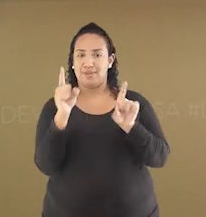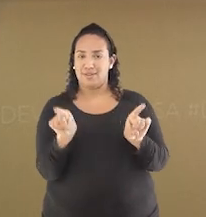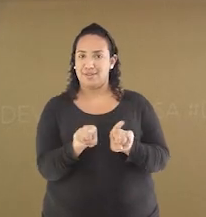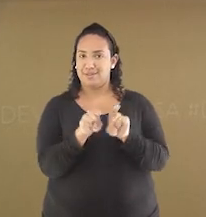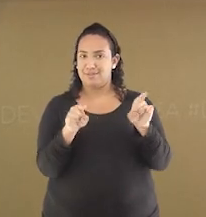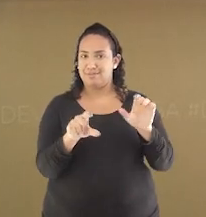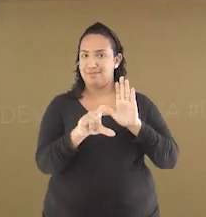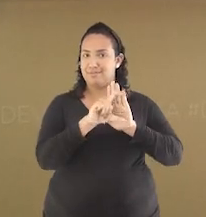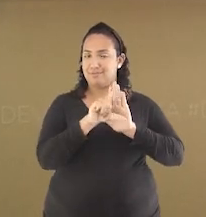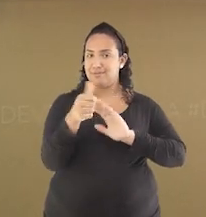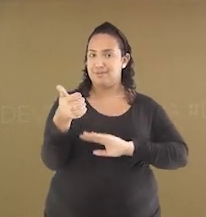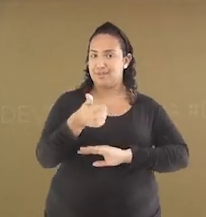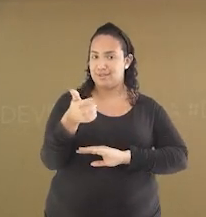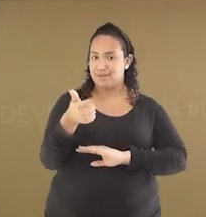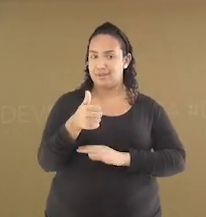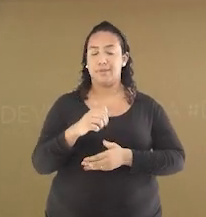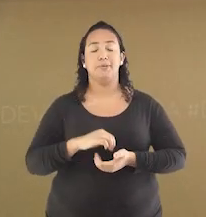parágrafo.